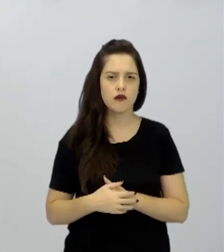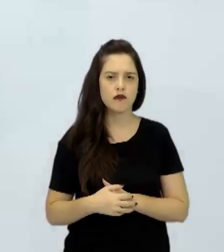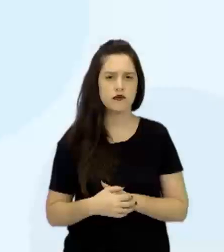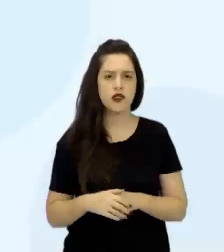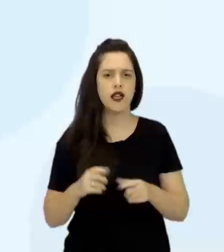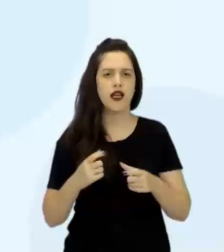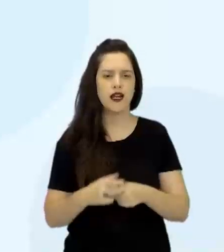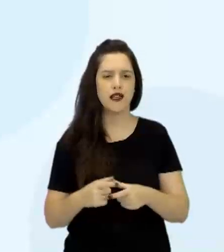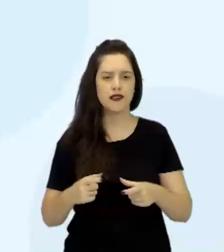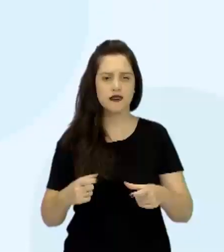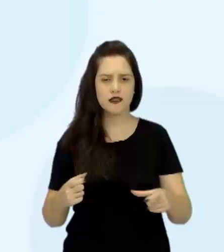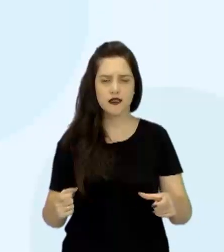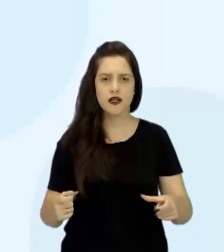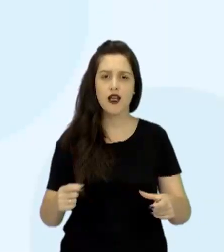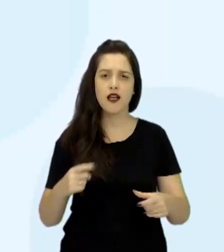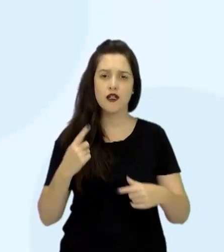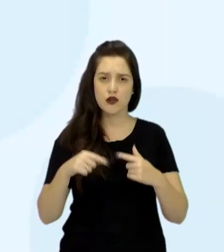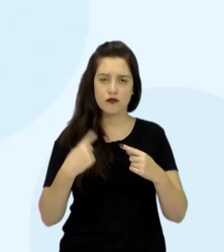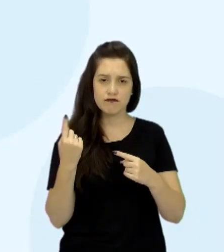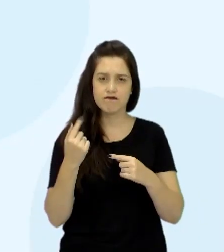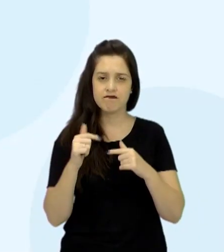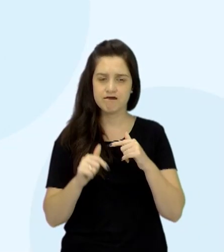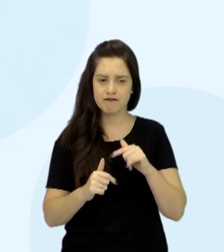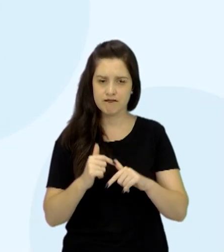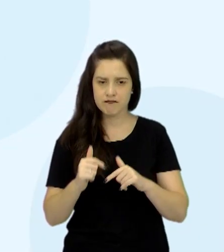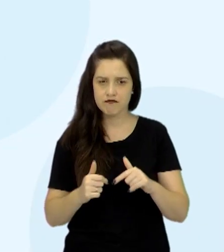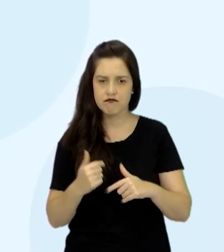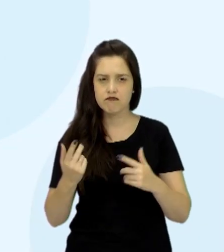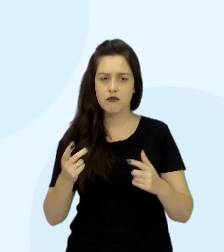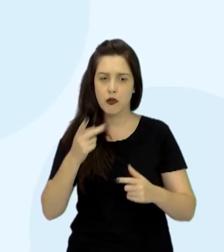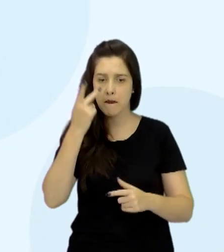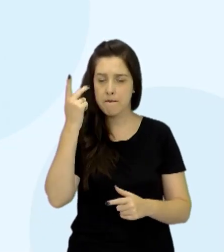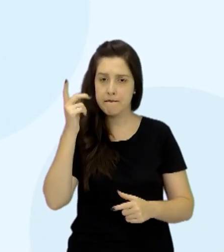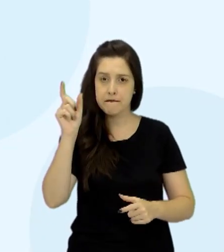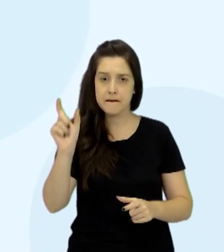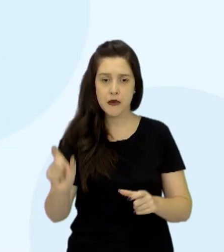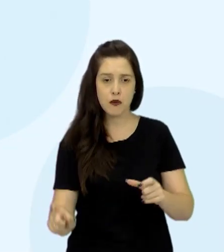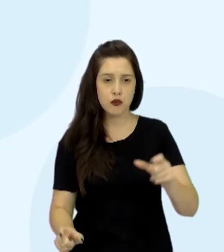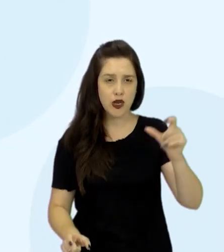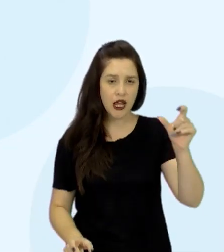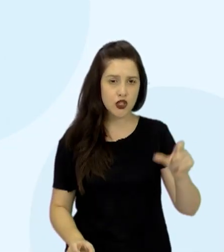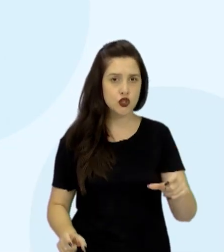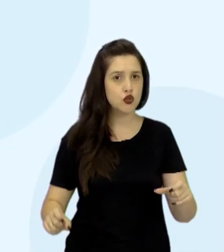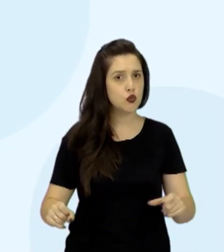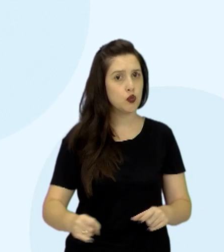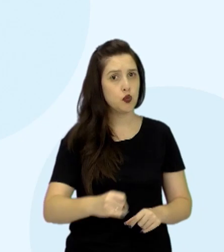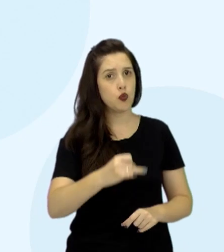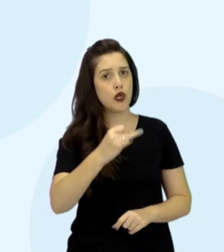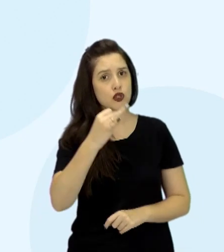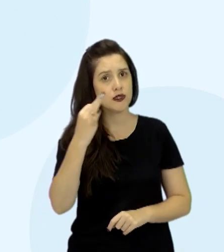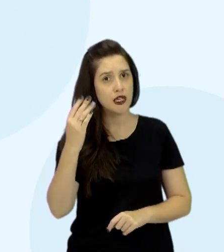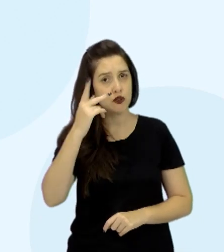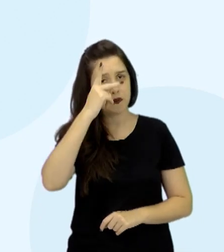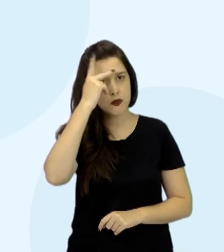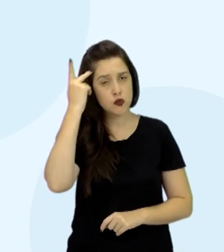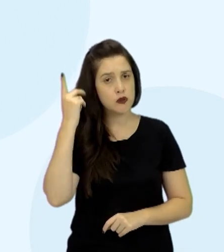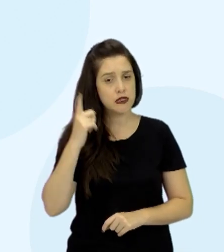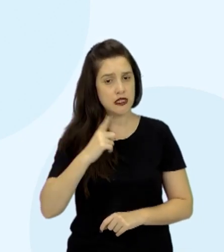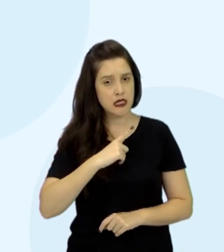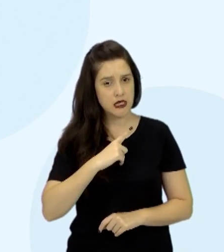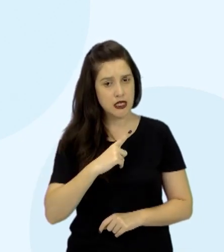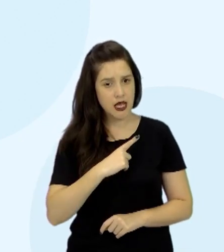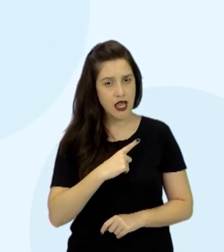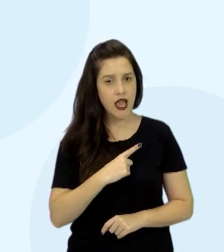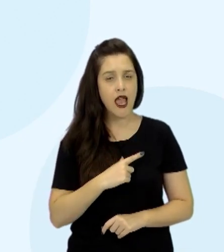as grandezas que nós vamos estar trabalhando é quem? A população, ou seja, a quantidade de habitantes que temos e a